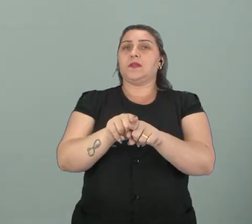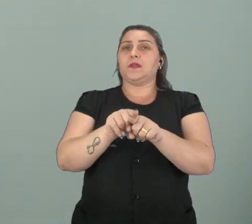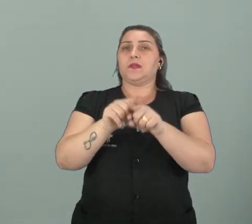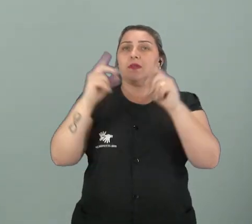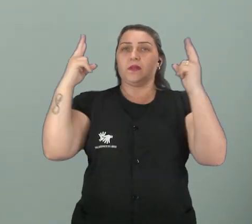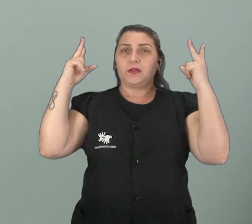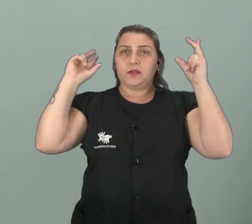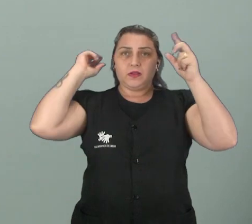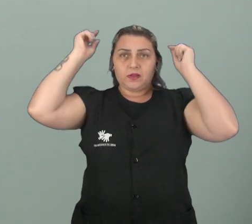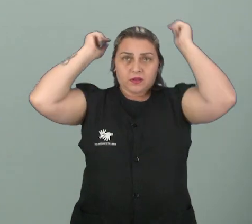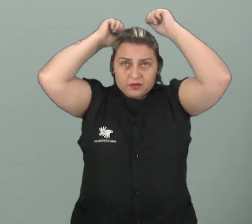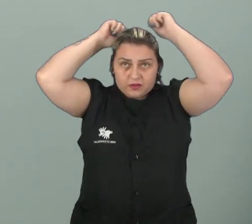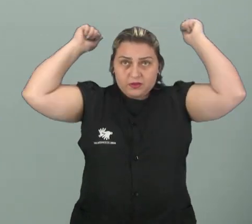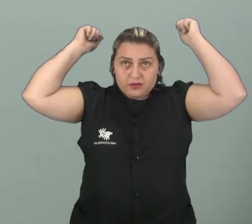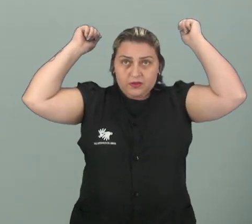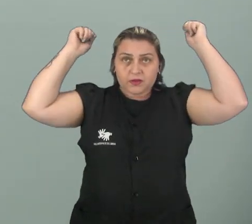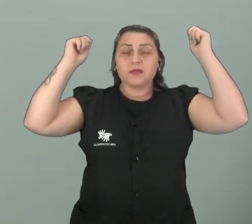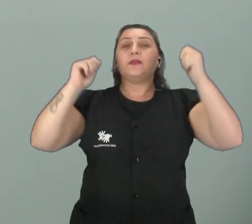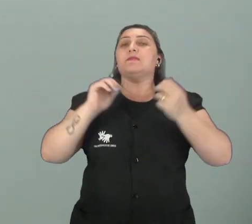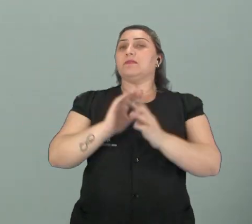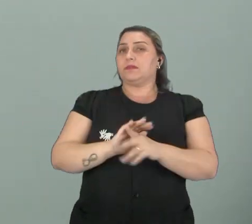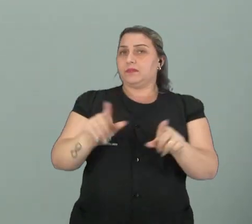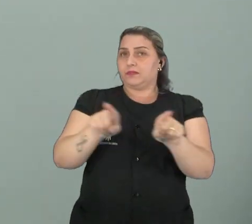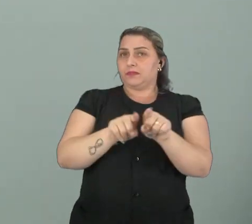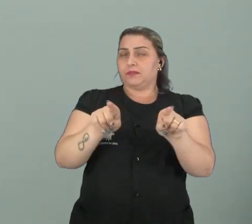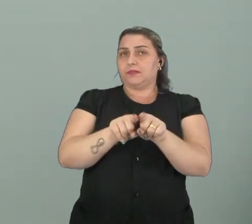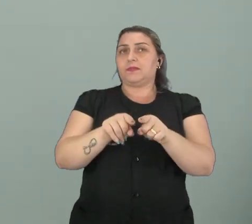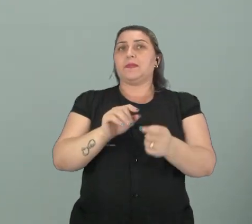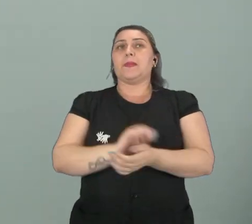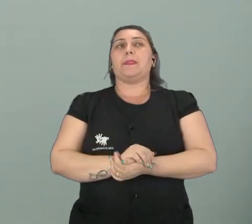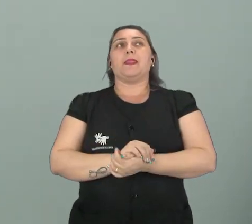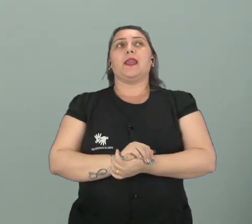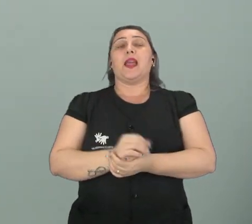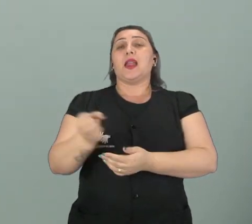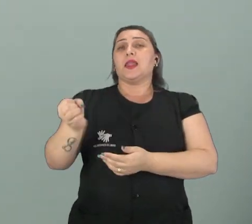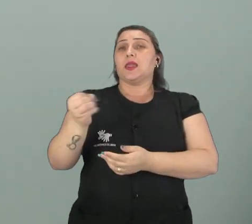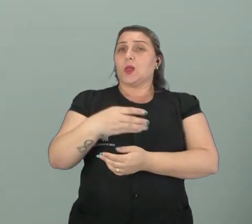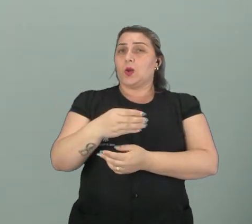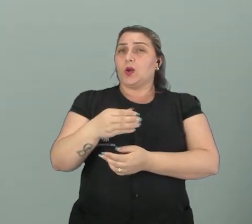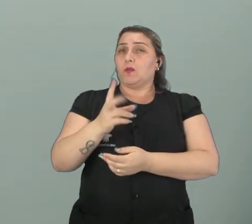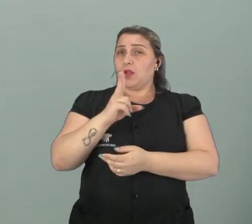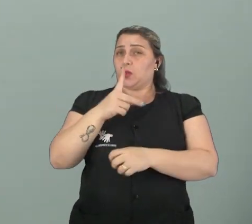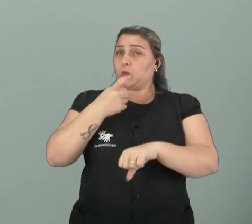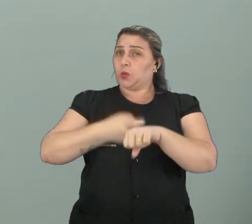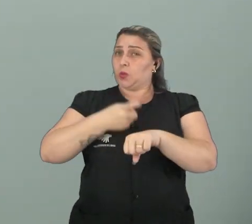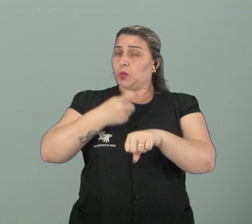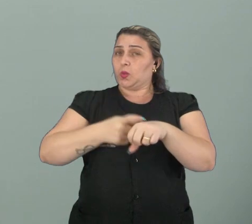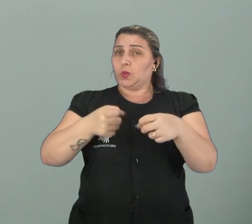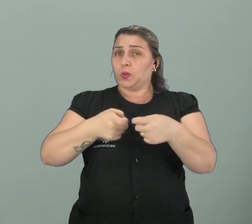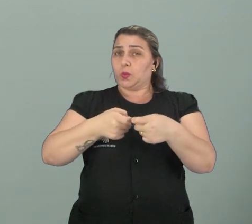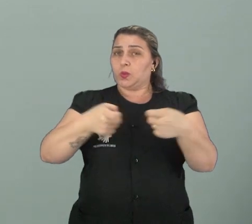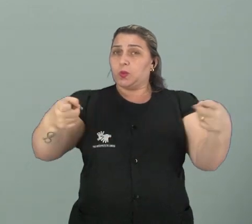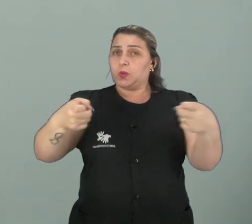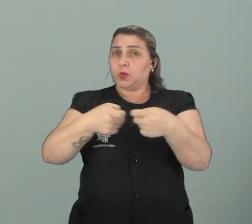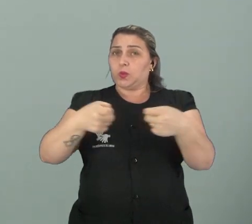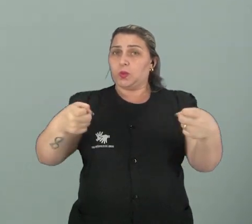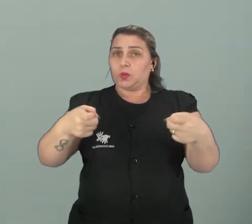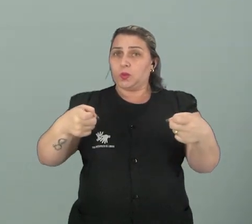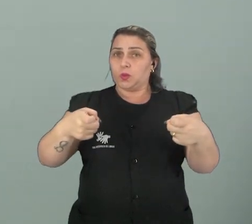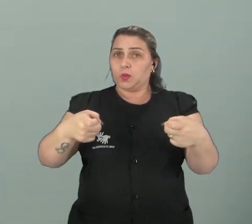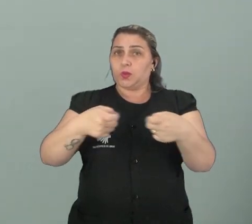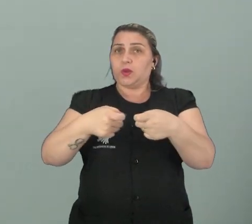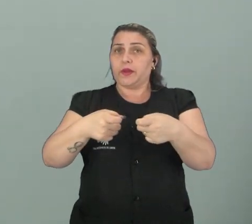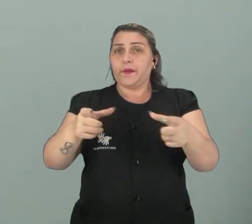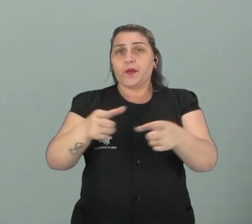de cabelo, que algumas pessoas chamam de pompom ou xuxinha, quando ele é novo, principalmente, quando você estica, você observa que quando você